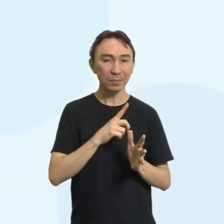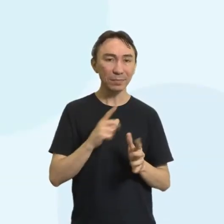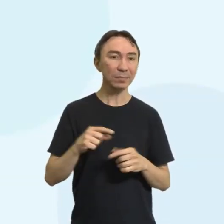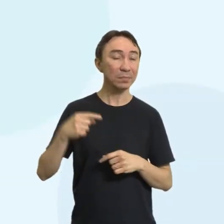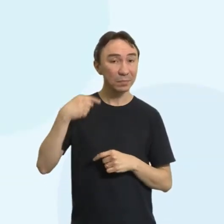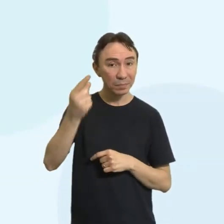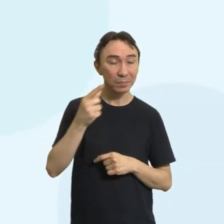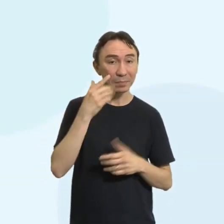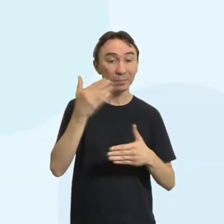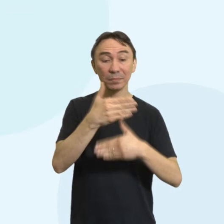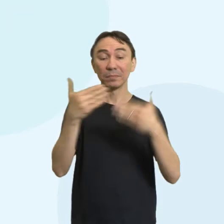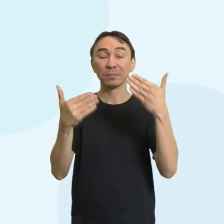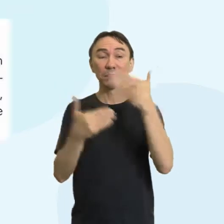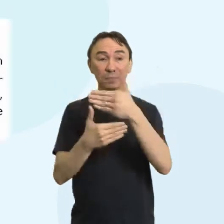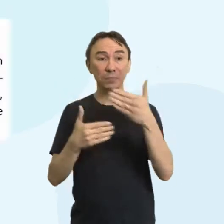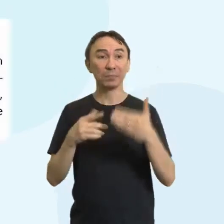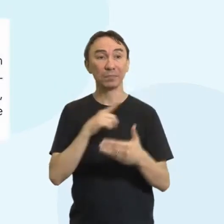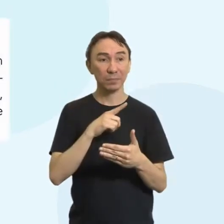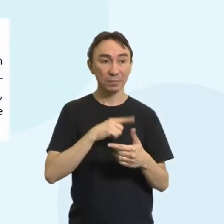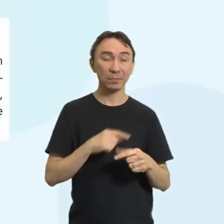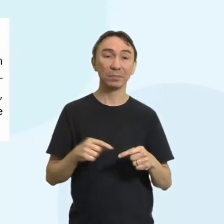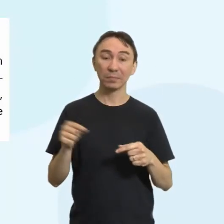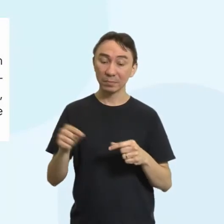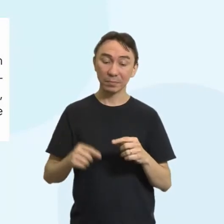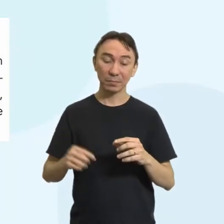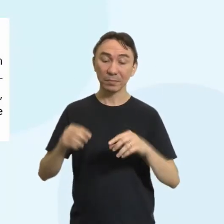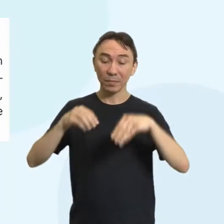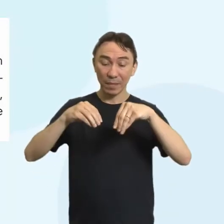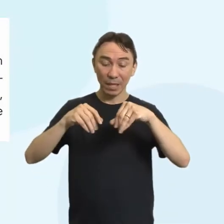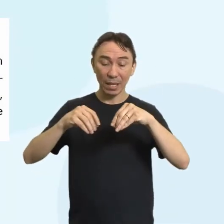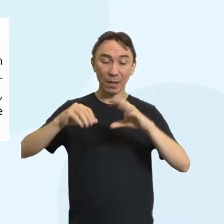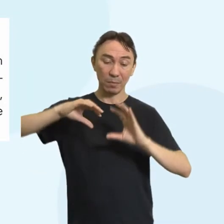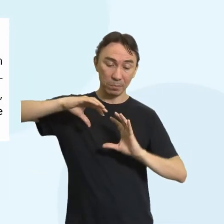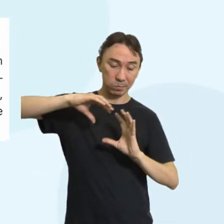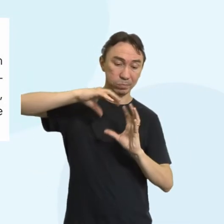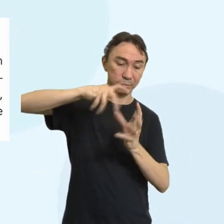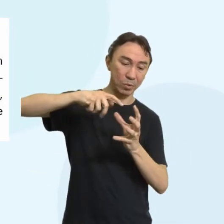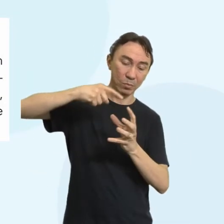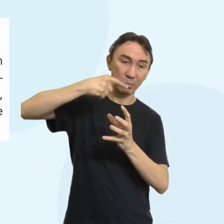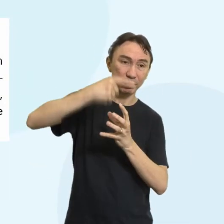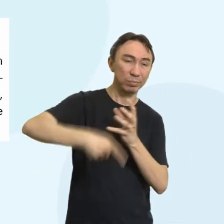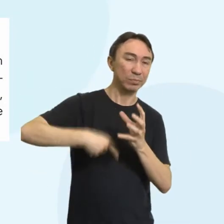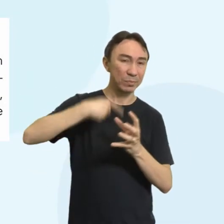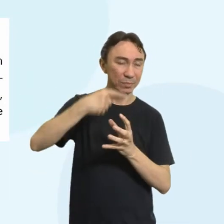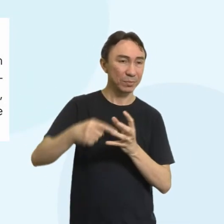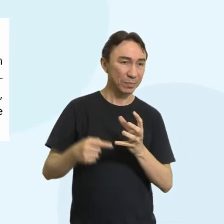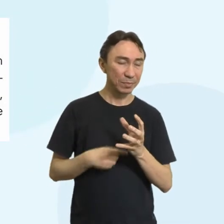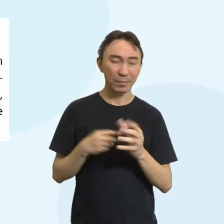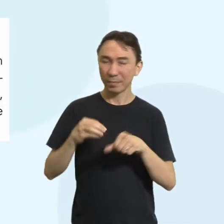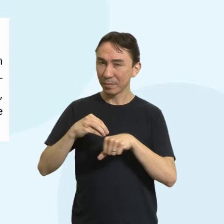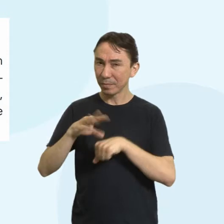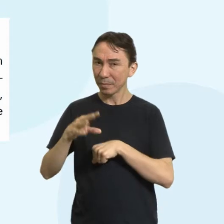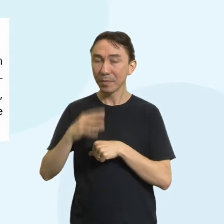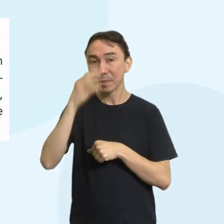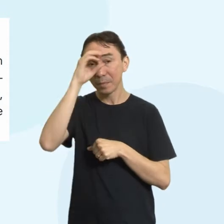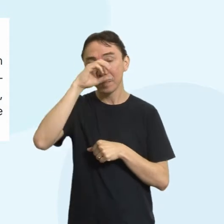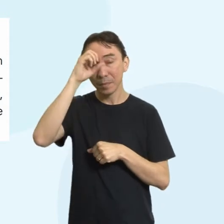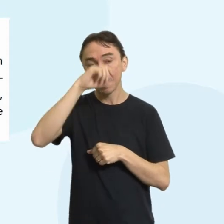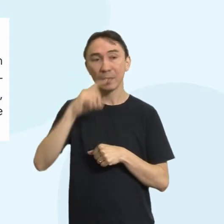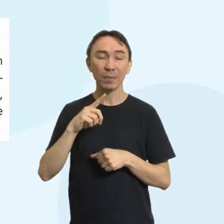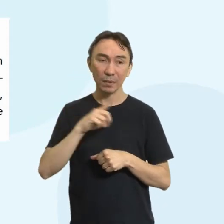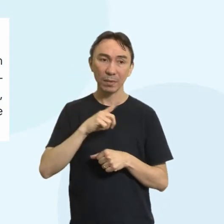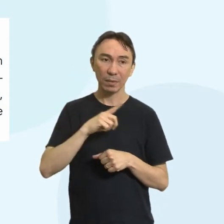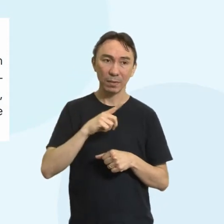de aprendizagem do planeta Terra. Essa situação de aprendizagem, ela está no caderno do